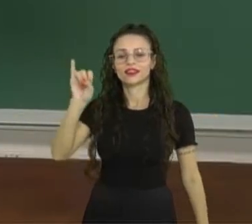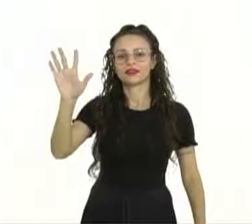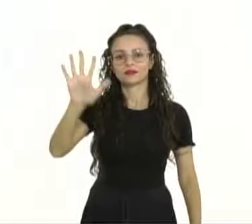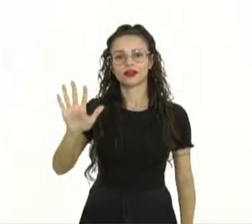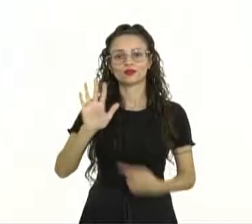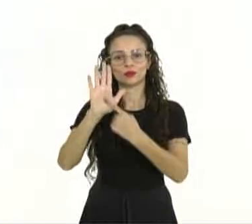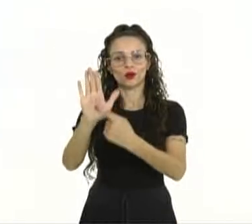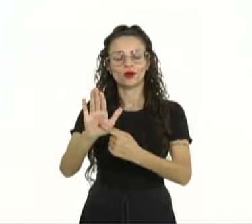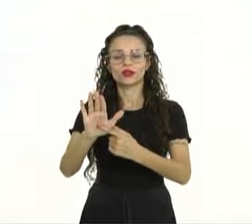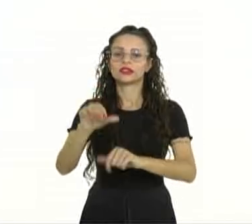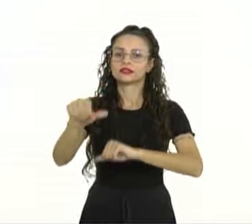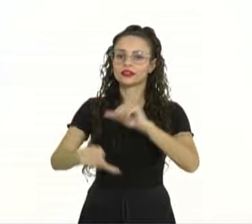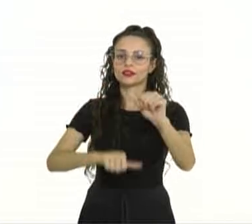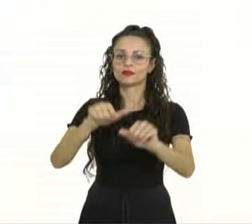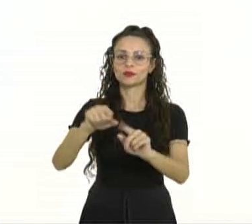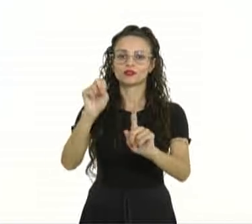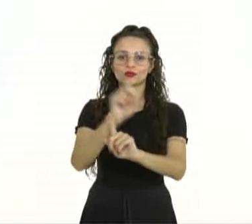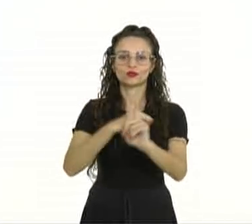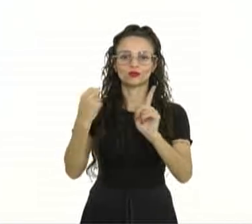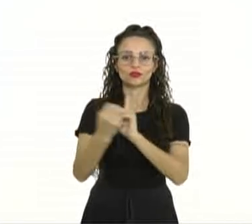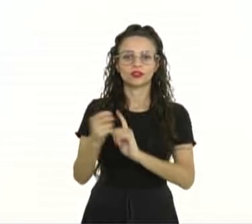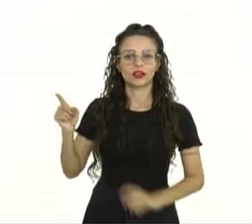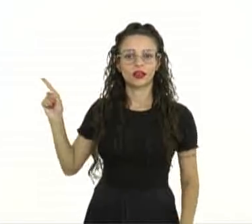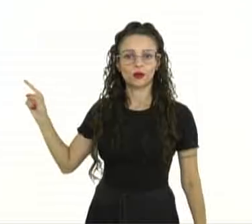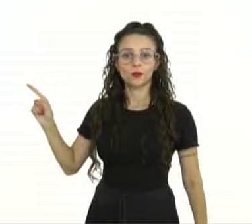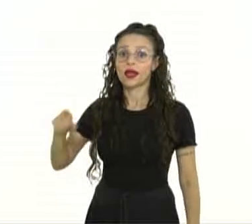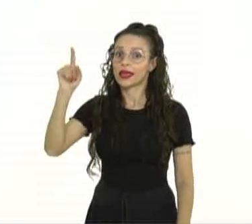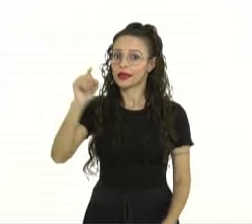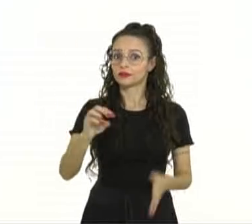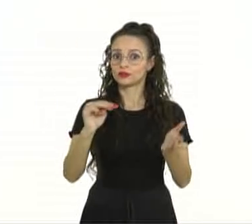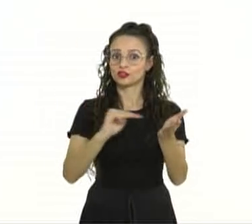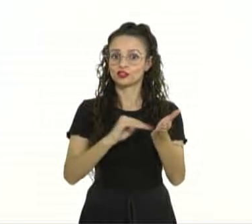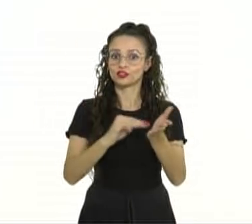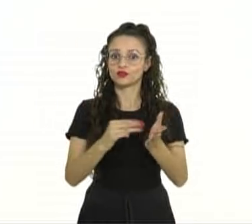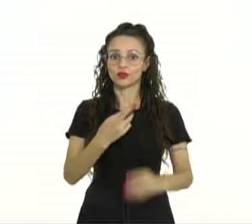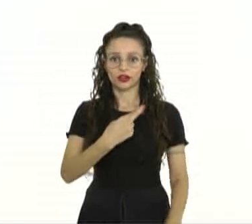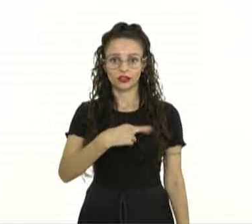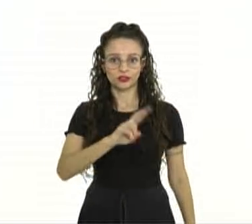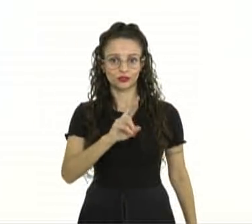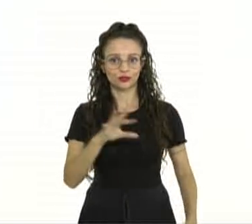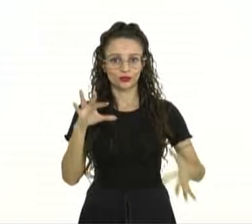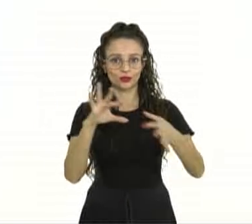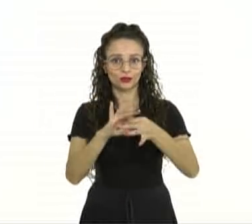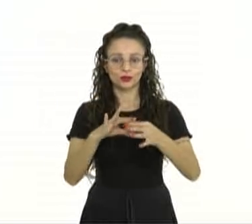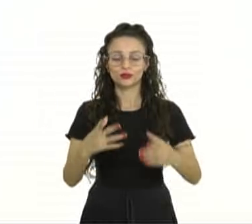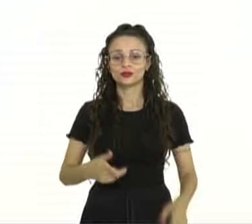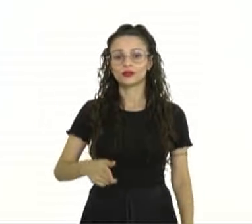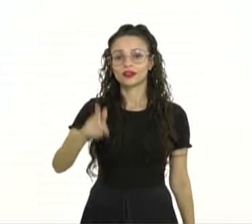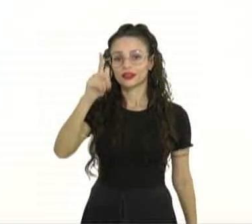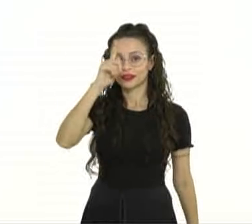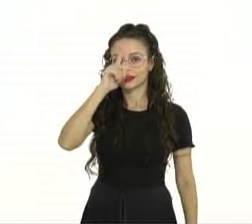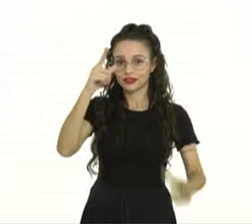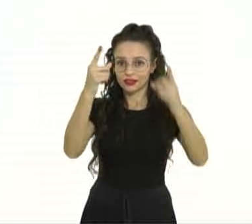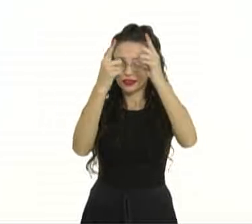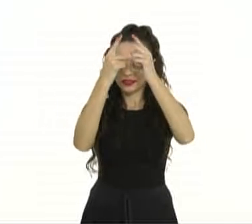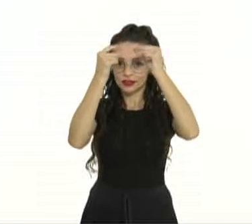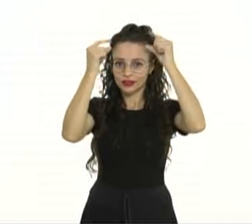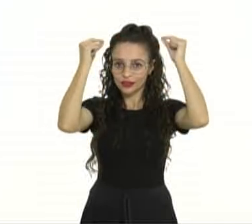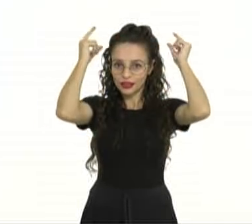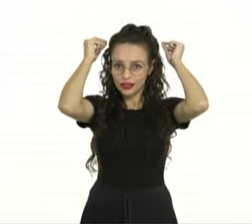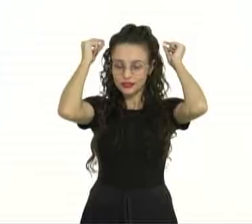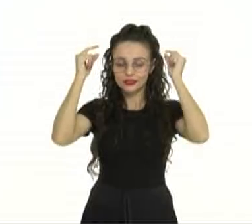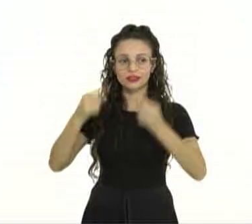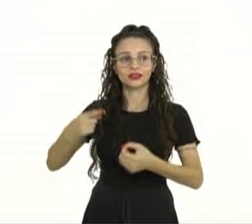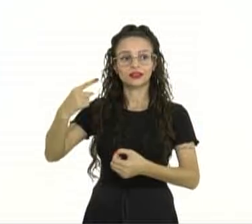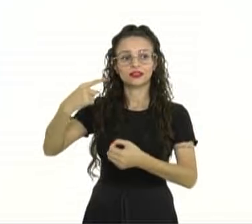imagem de transformação social. Aqui o motivo é religioso, fica na Grécia, né, na